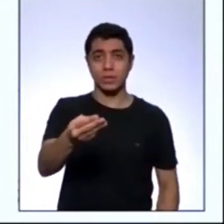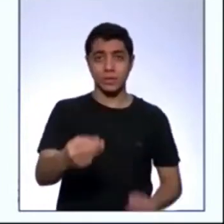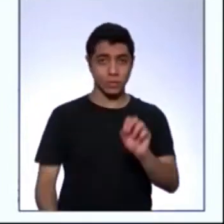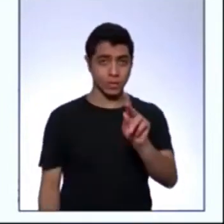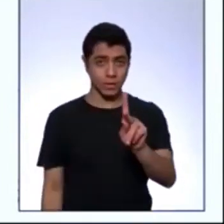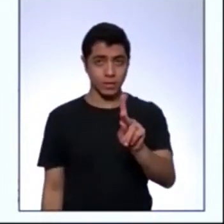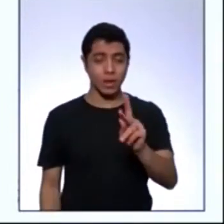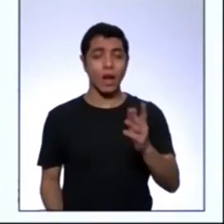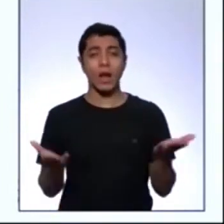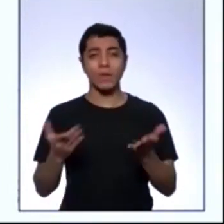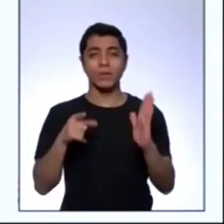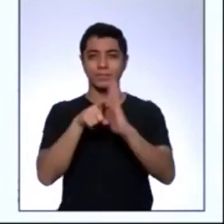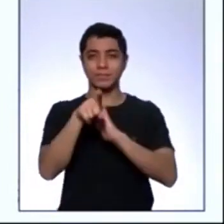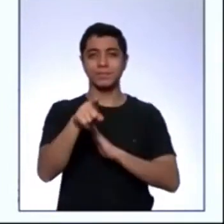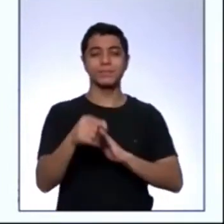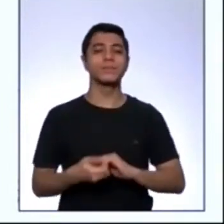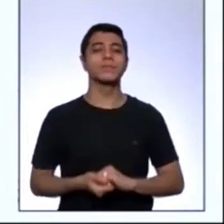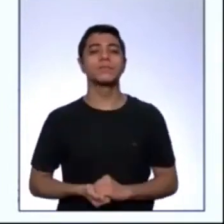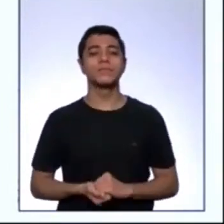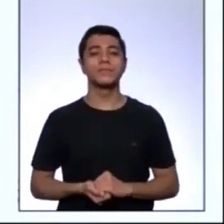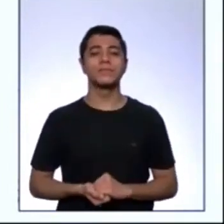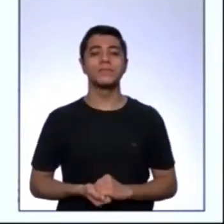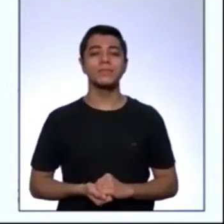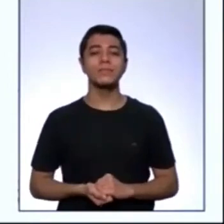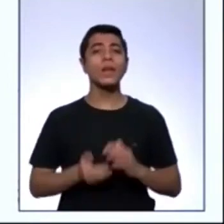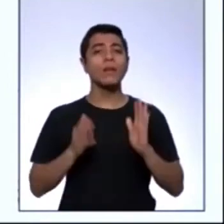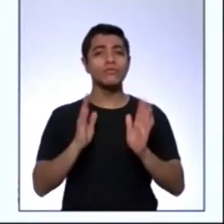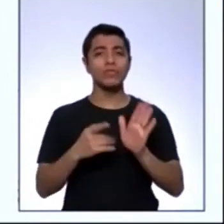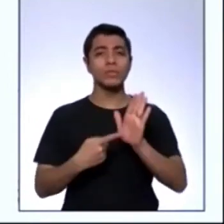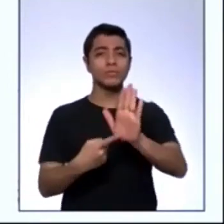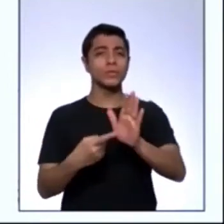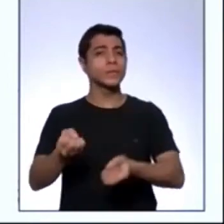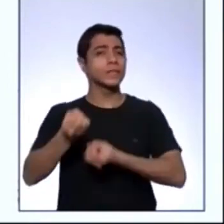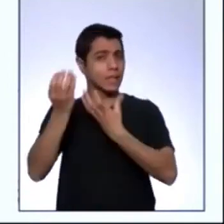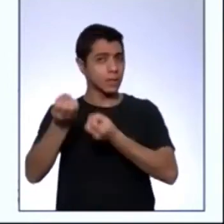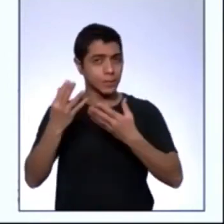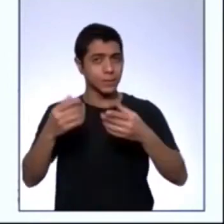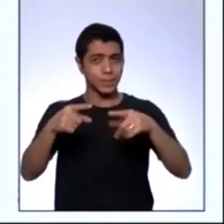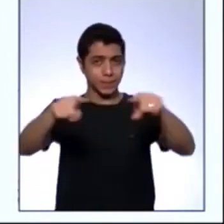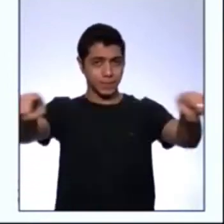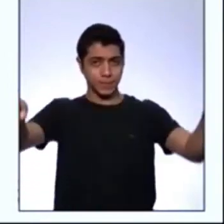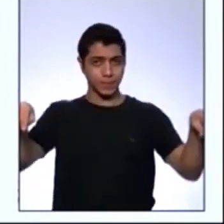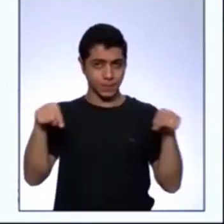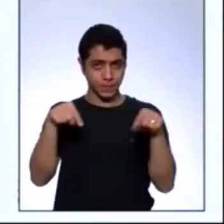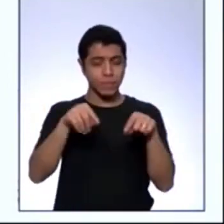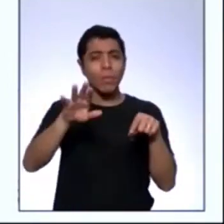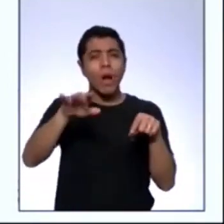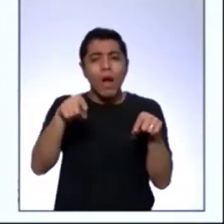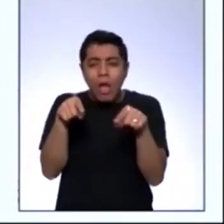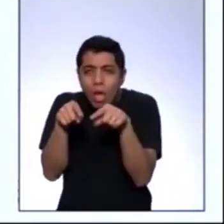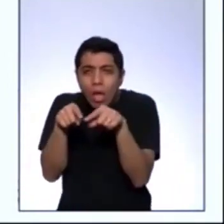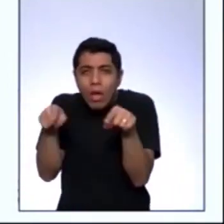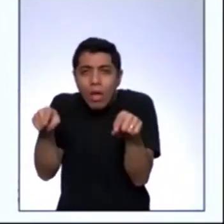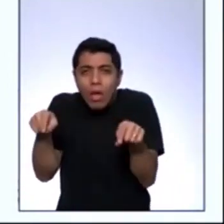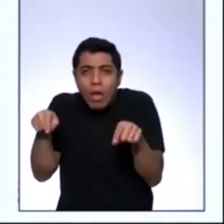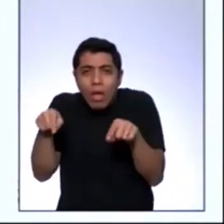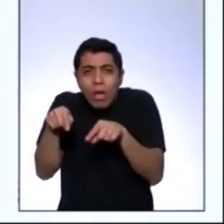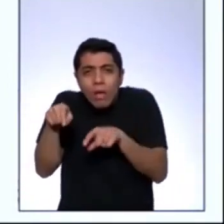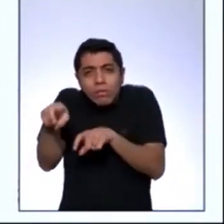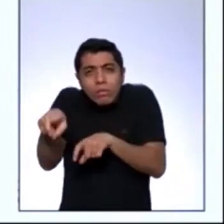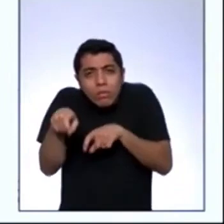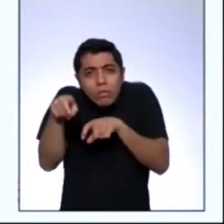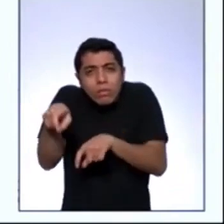acordo com os dados apresentados o percentual correspondente a área utilizada para agricultura em